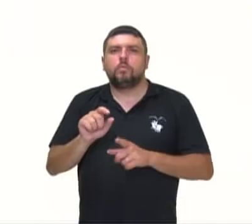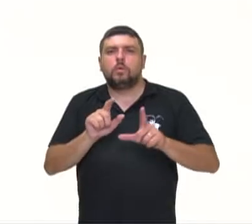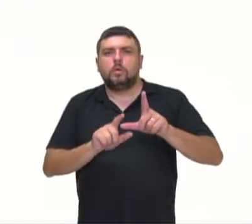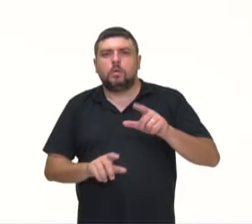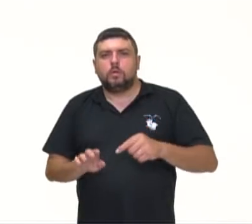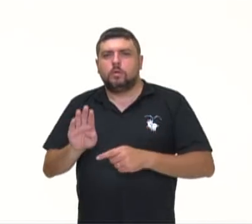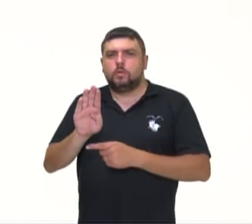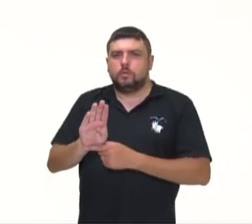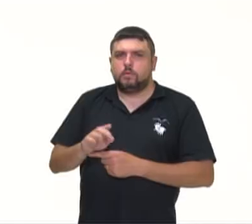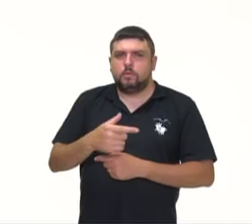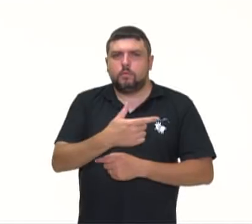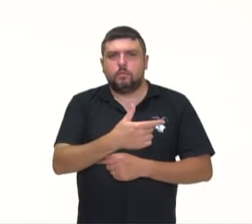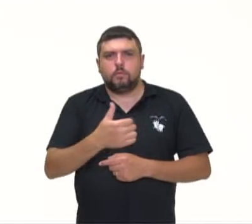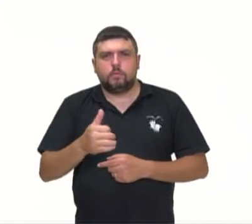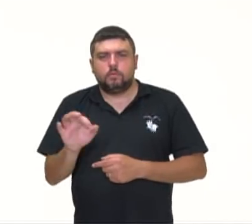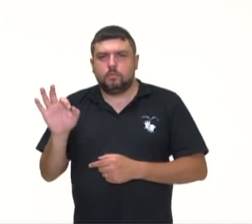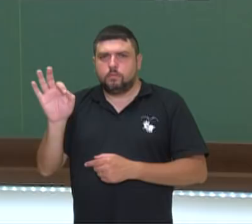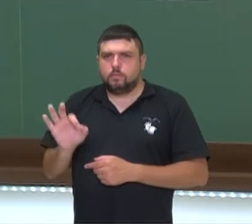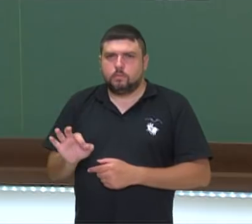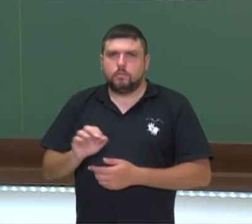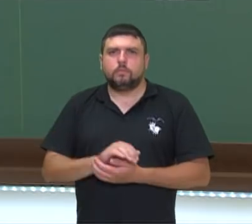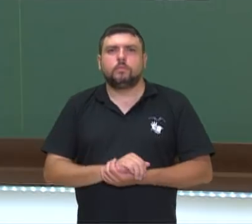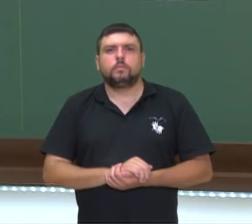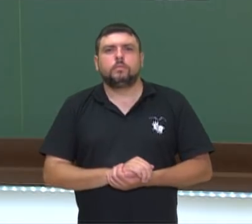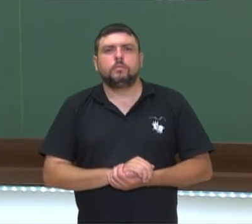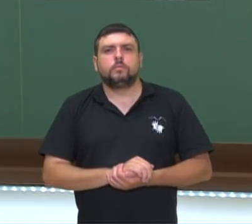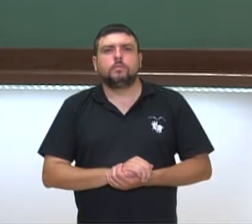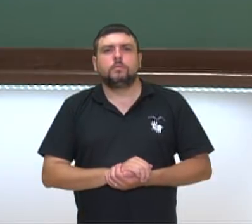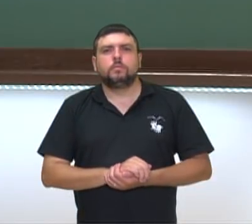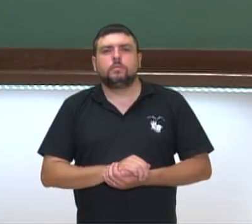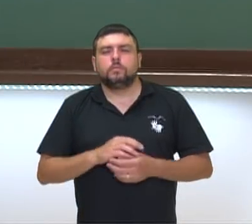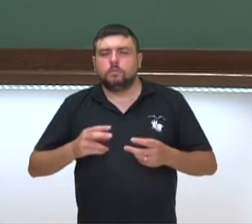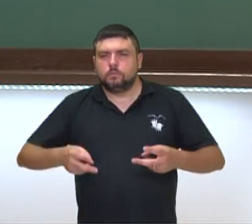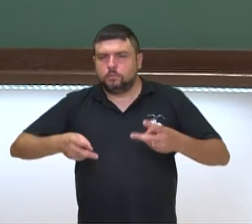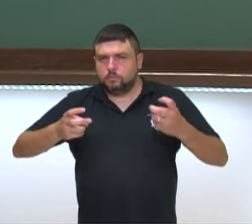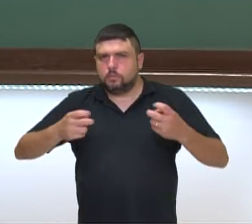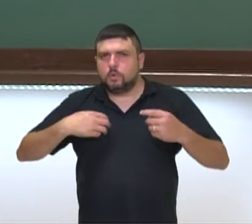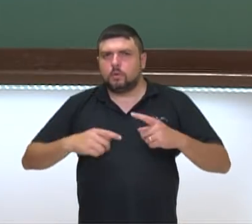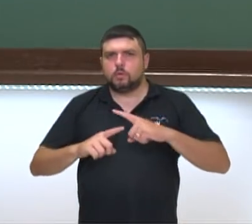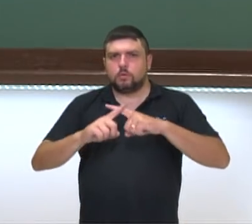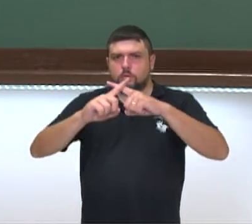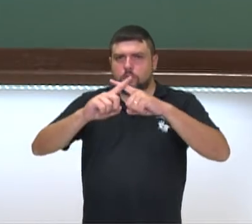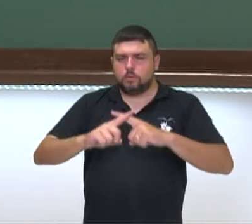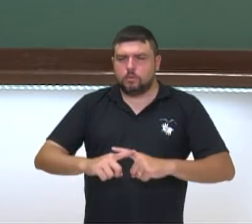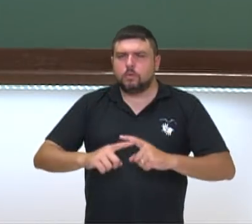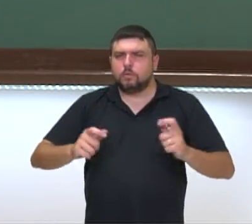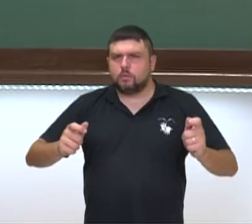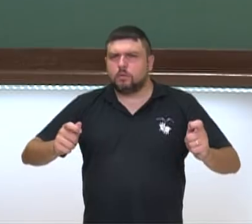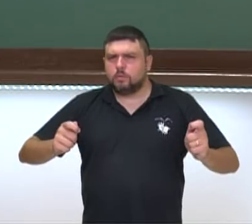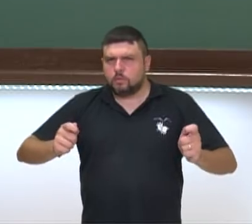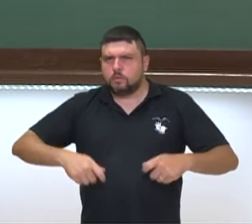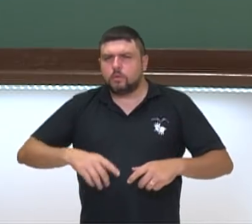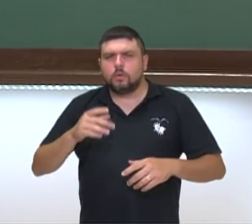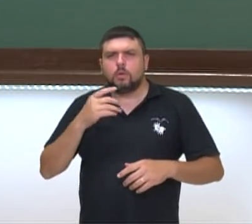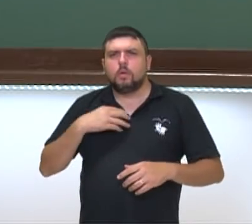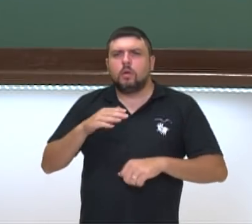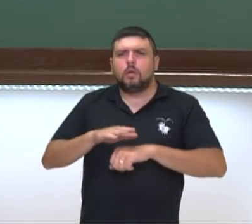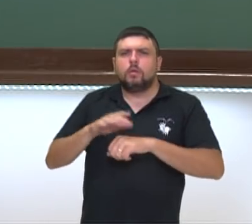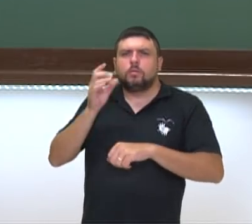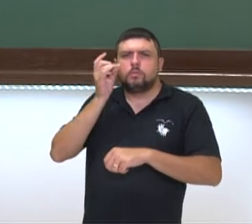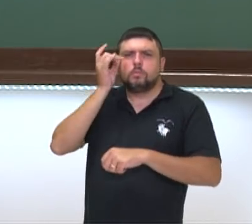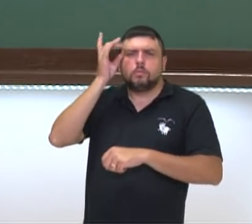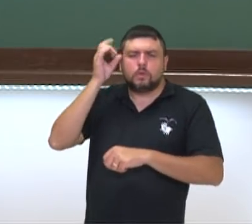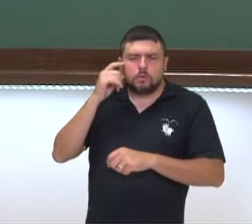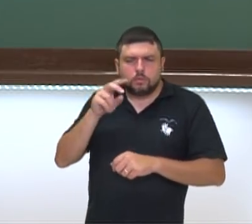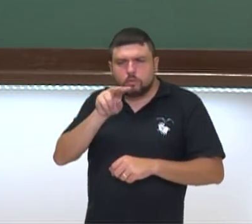B, 21%. Viram? O fator de multiplicação facilita muito a questão que a gente